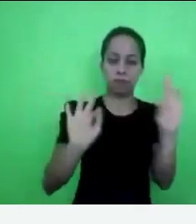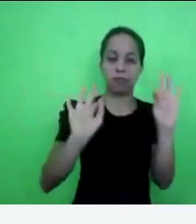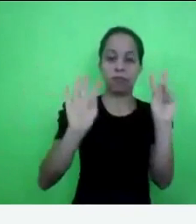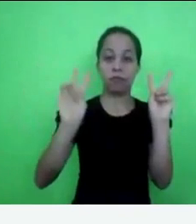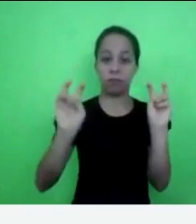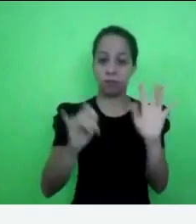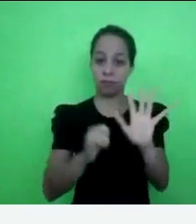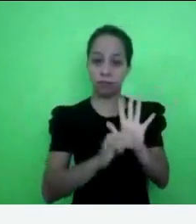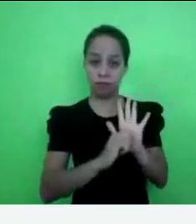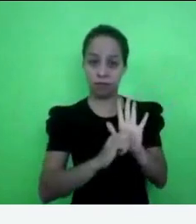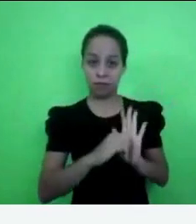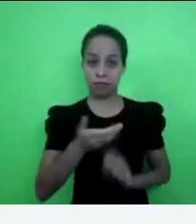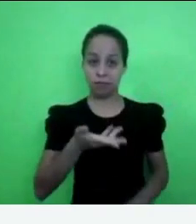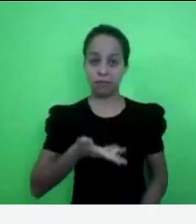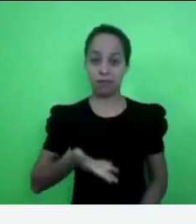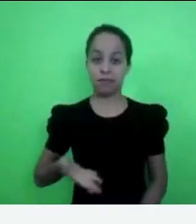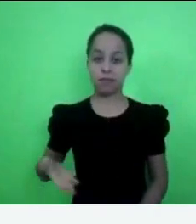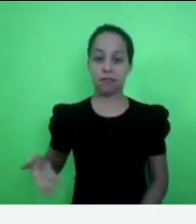Obrigado.